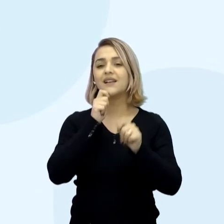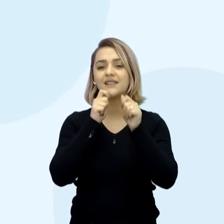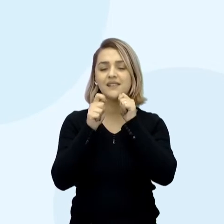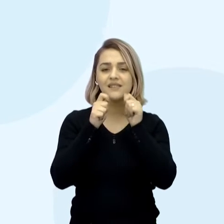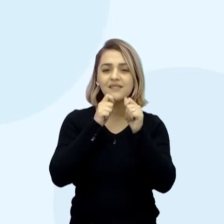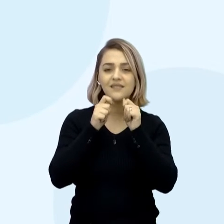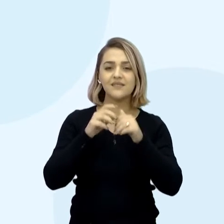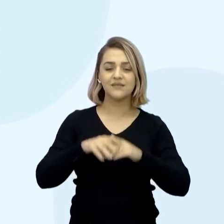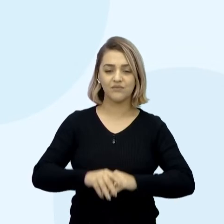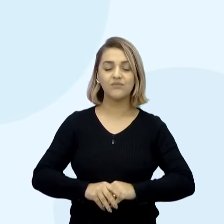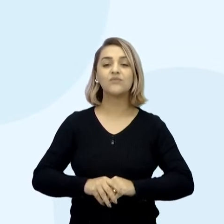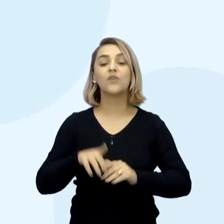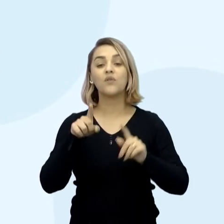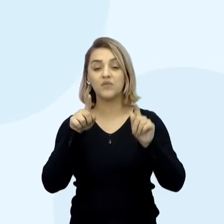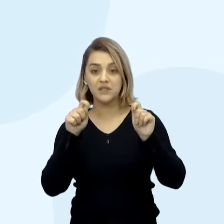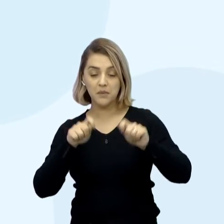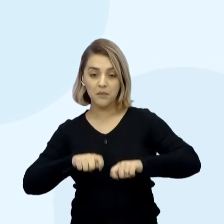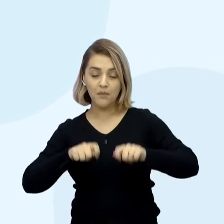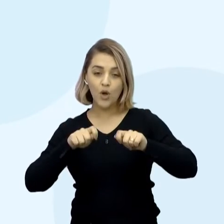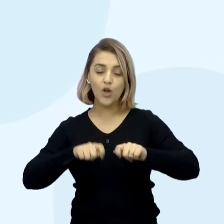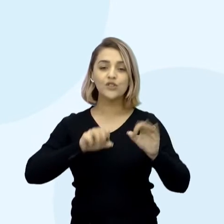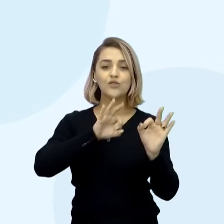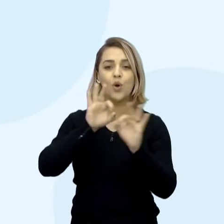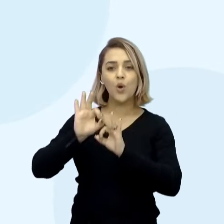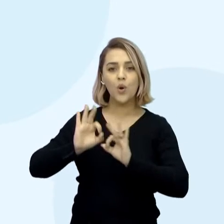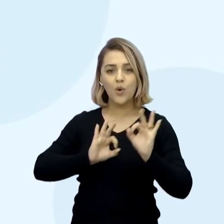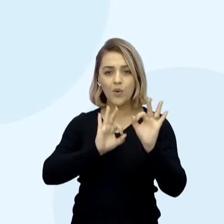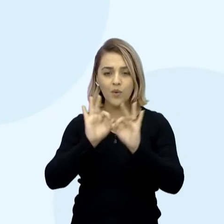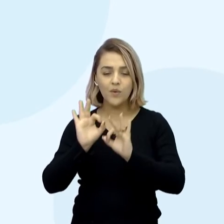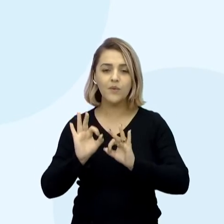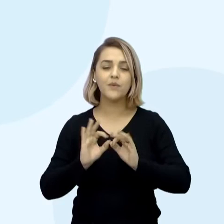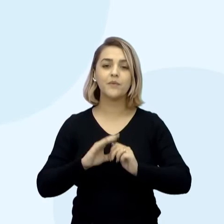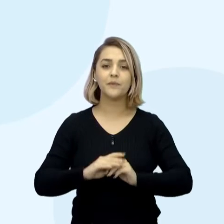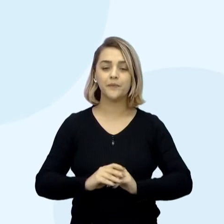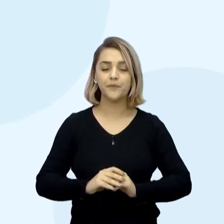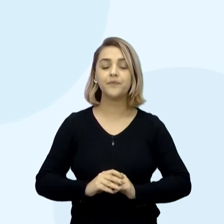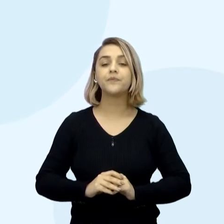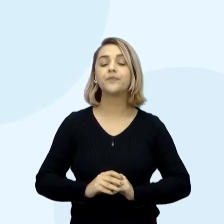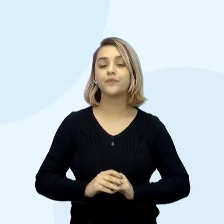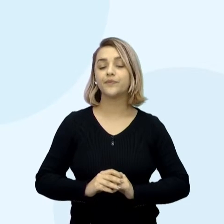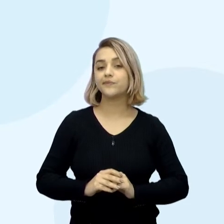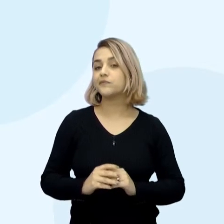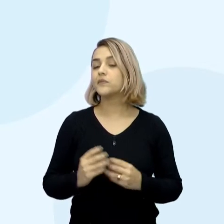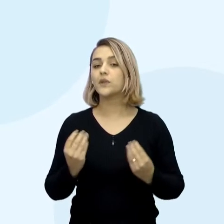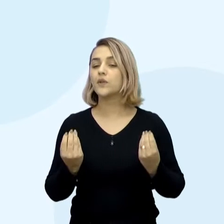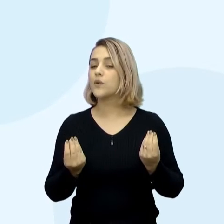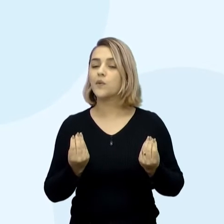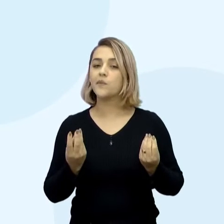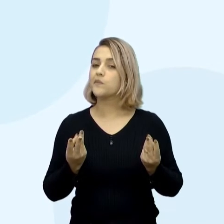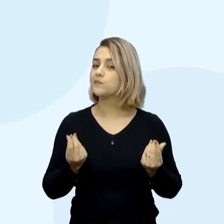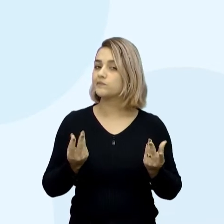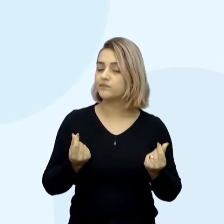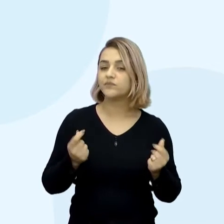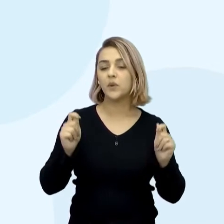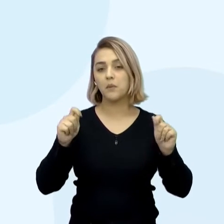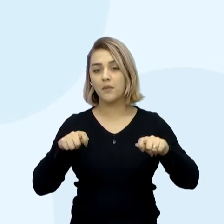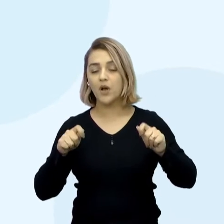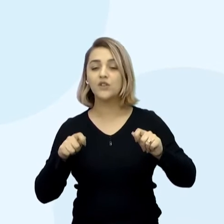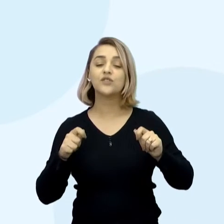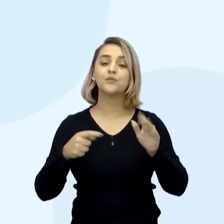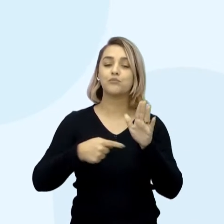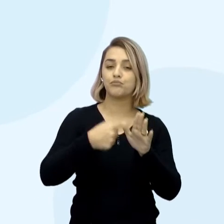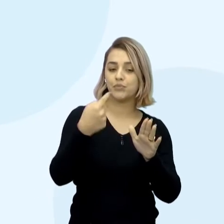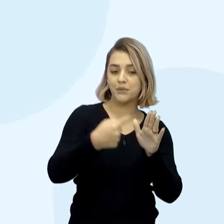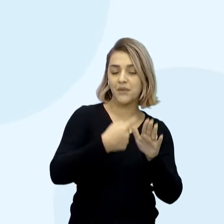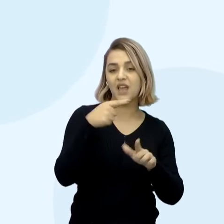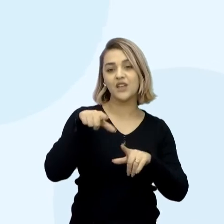entrevista? Você vai fazer um planejamento onde, em primeiro lugar, você vai escolher